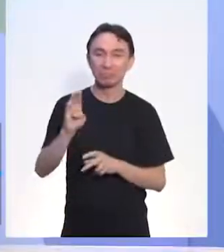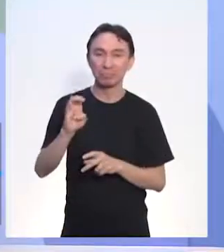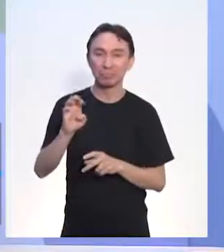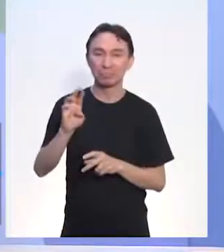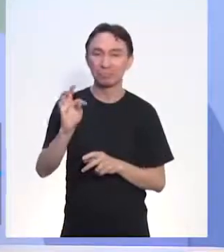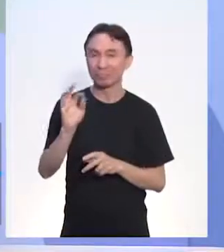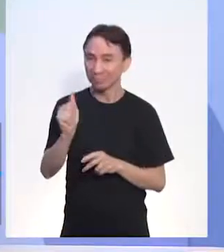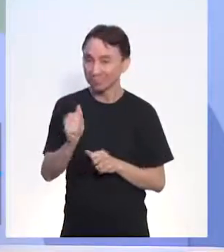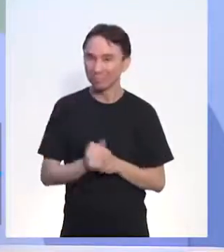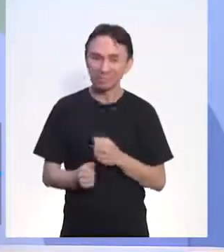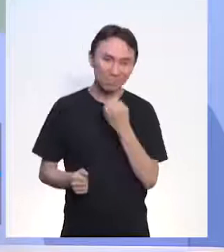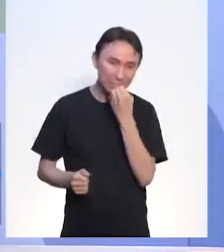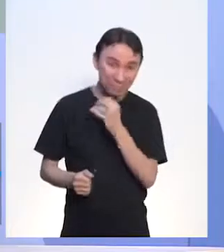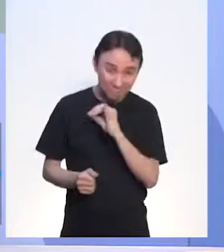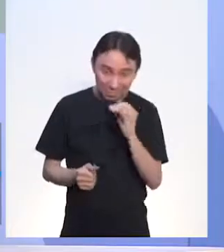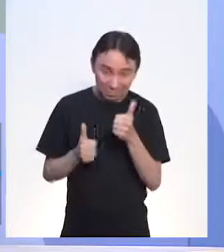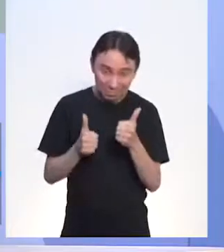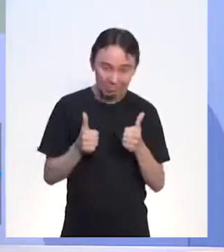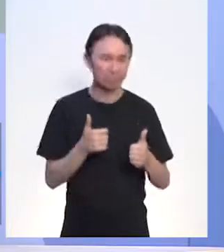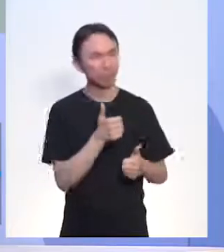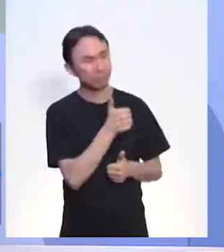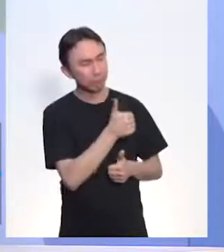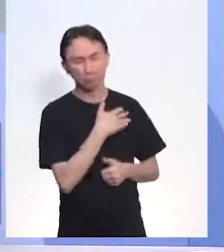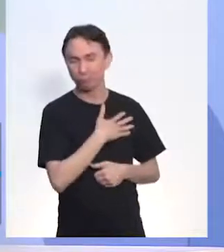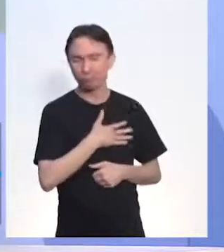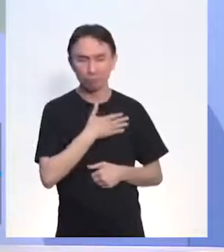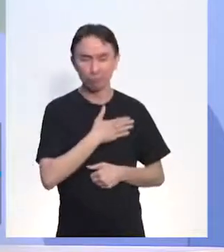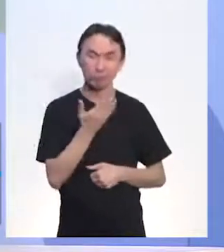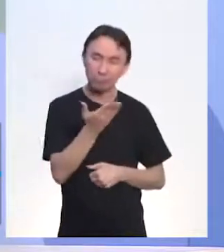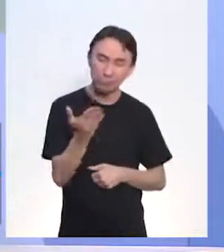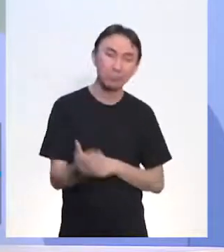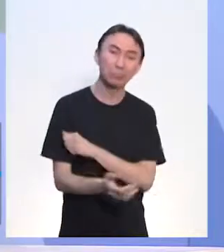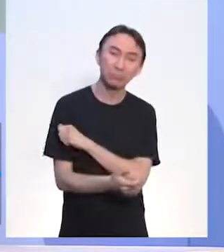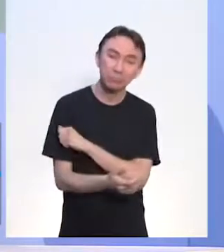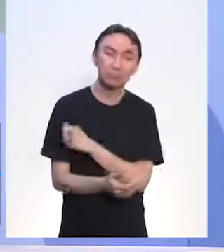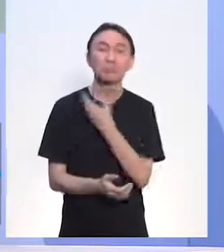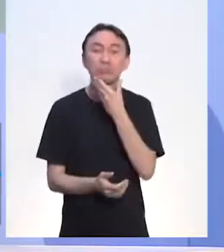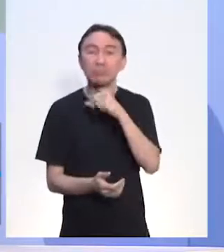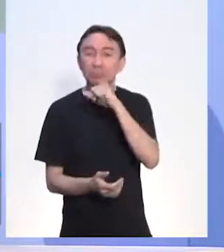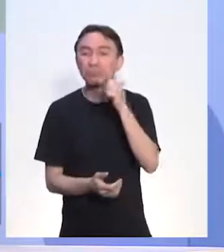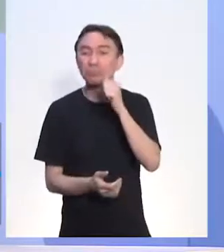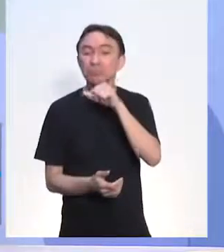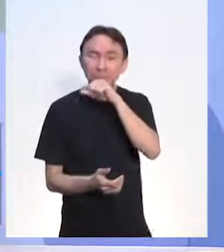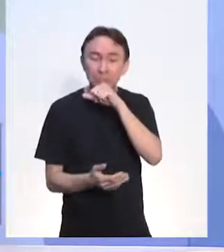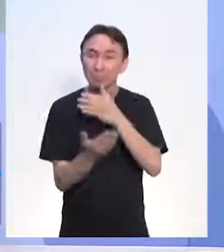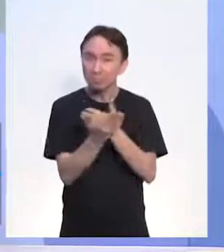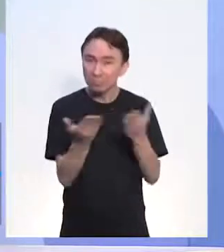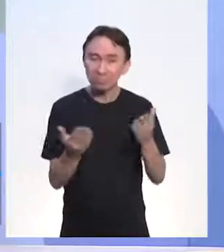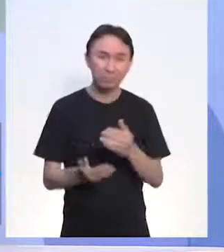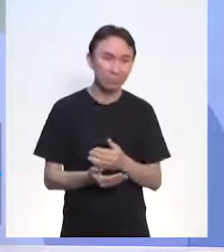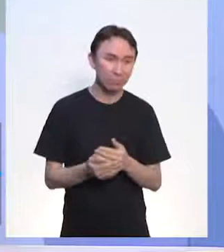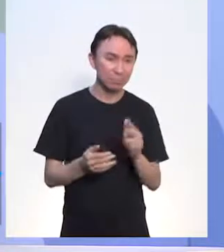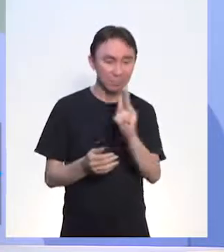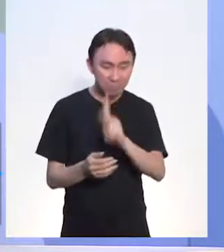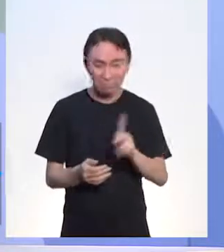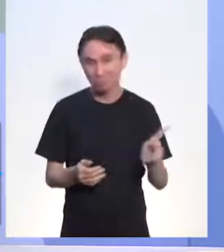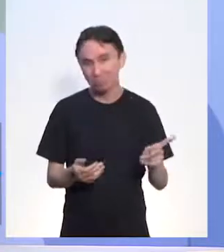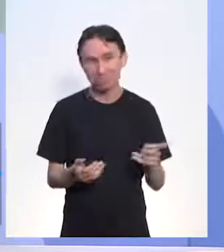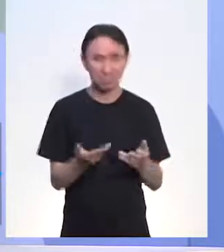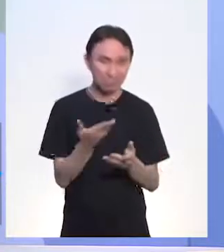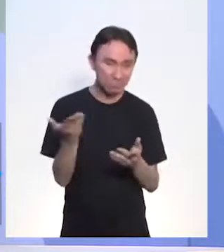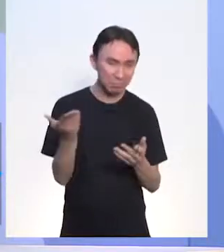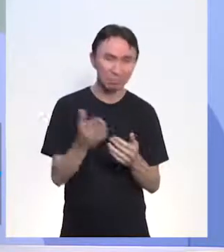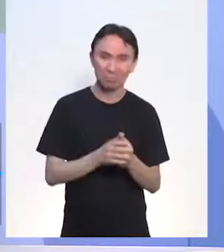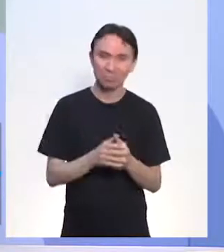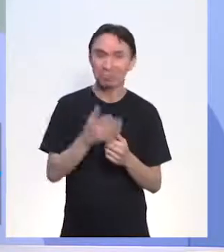professora Inês, tudo bem? Sejam todos bem-vindos, alunos, pais, responsáveis que sempre, e professores também, que sempre acompanham as nossas aulas aqui